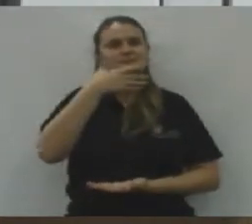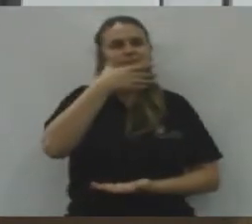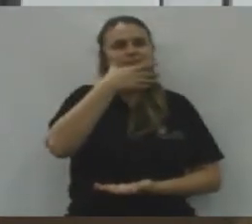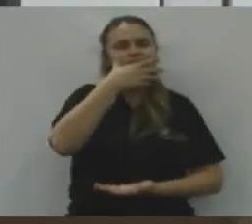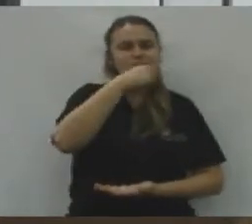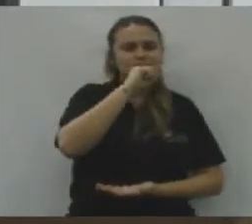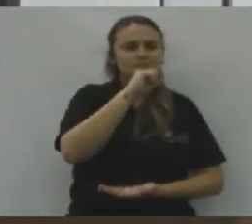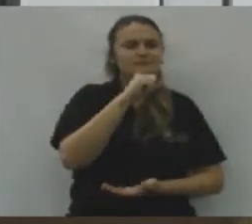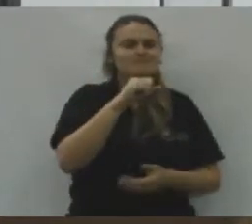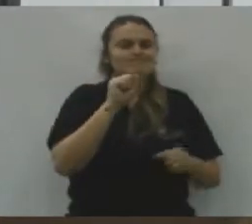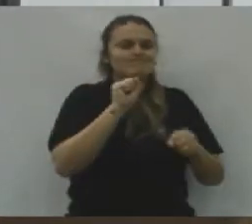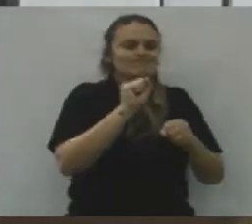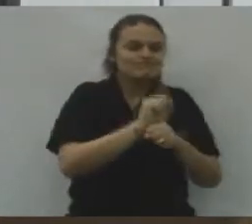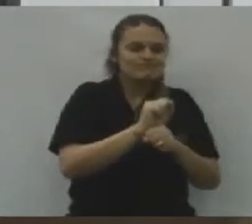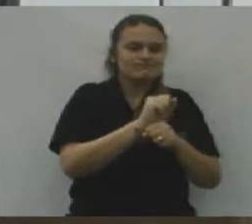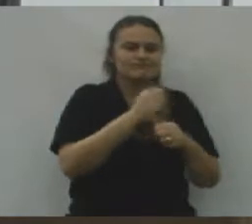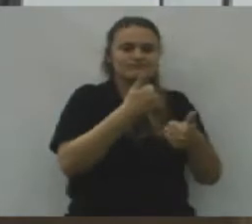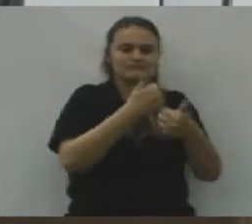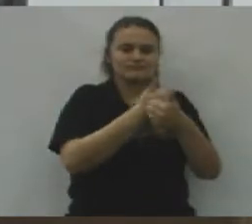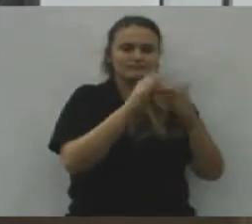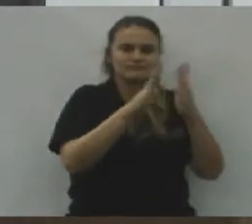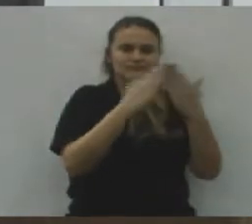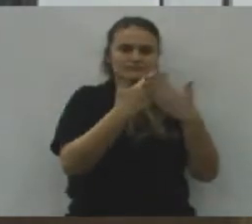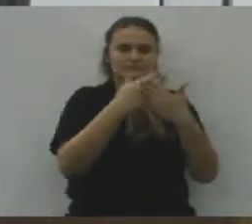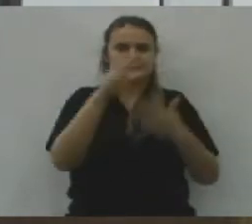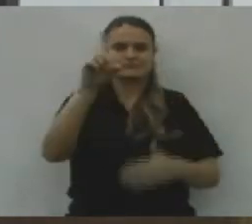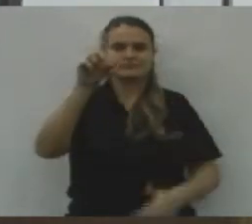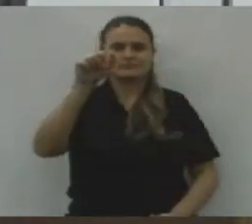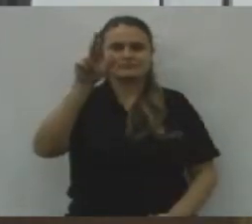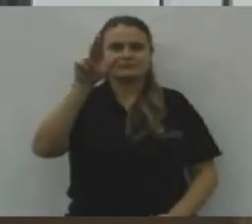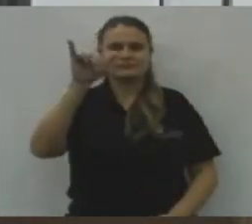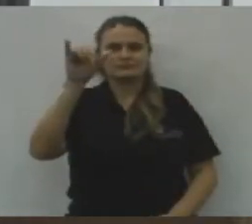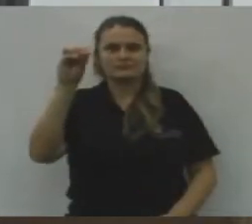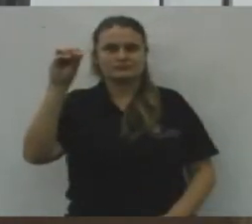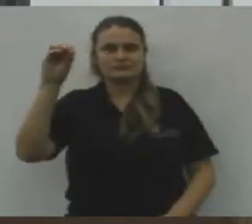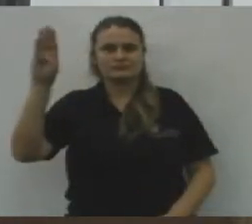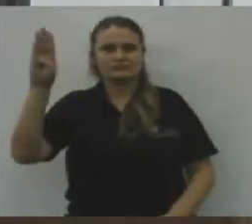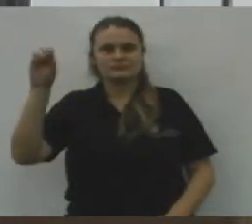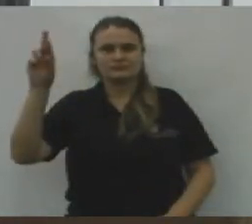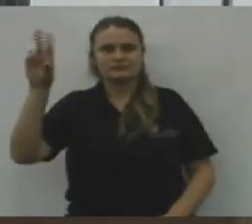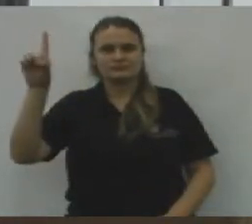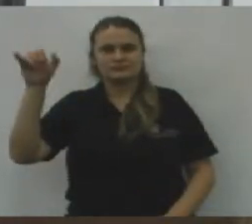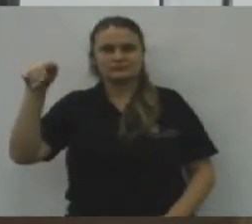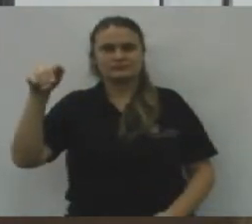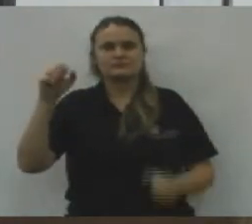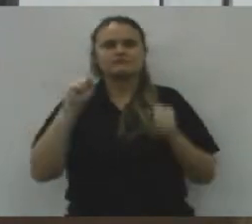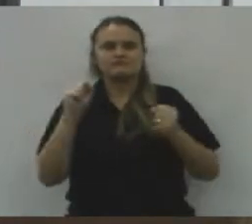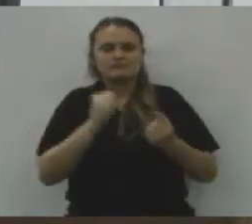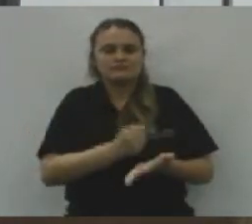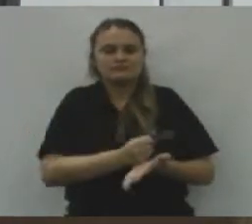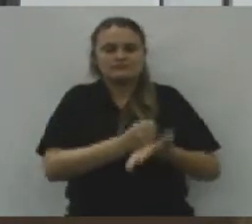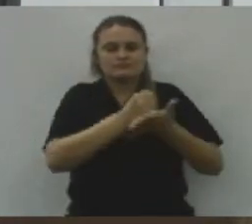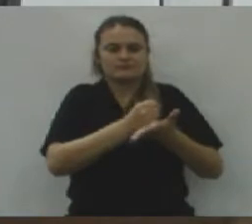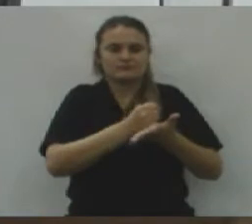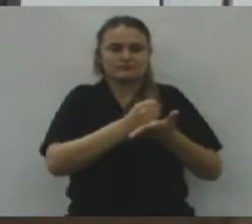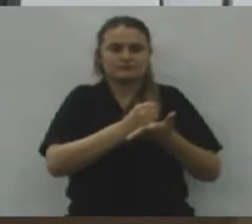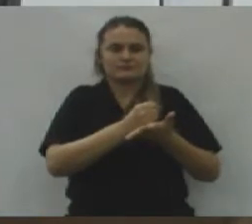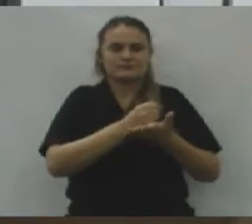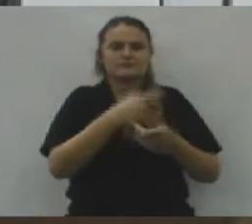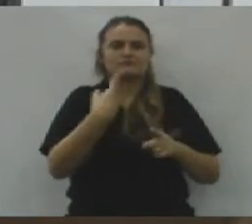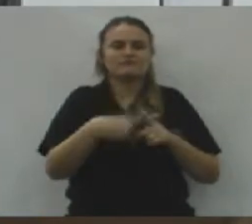a viatura ali próximo ao colégio Dário Bordim, para que pudessem estar fazendo os primeiros